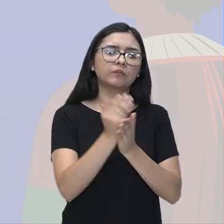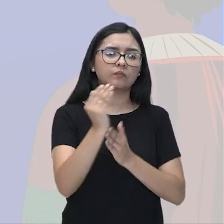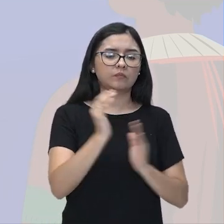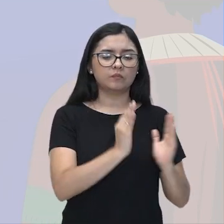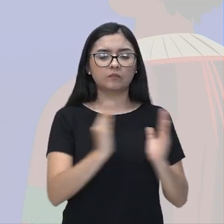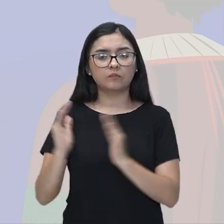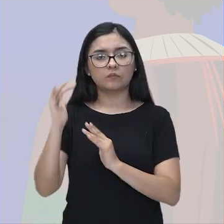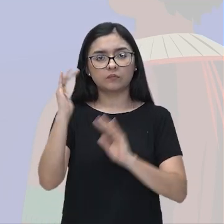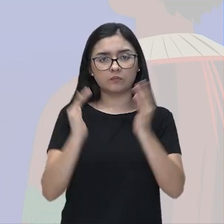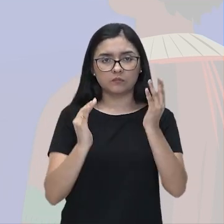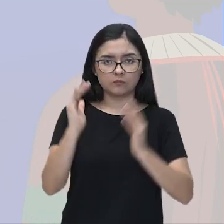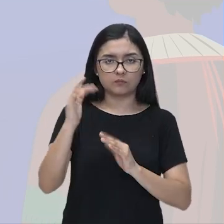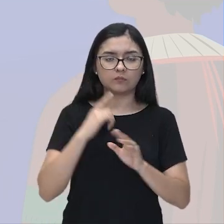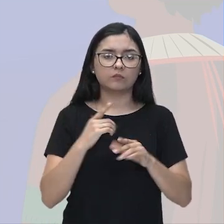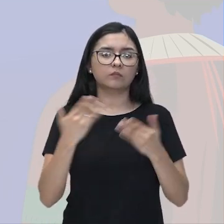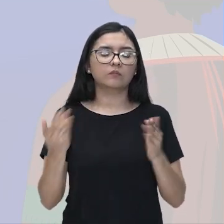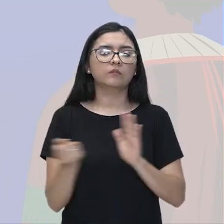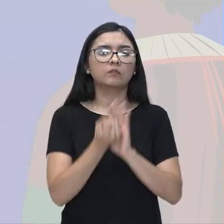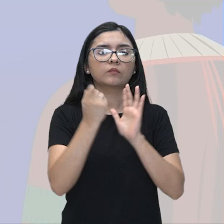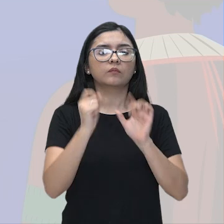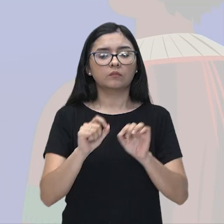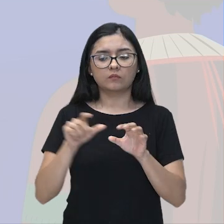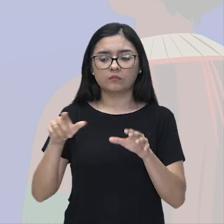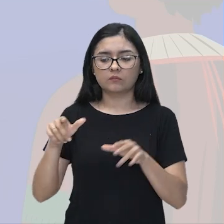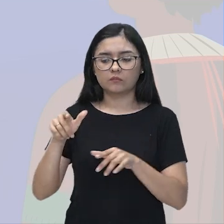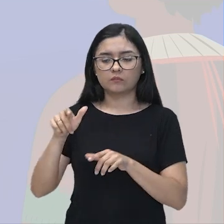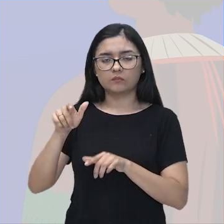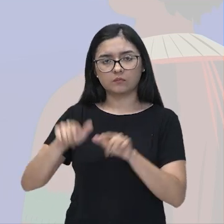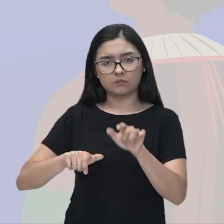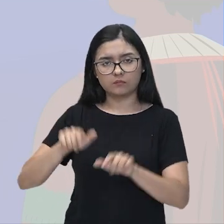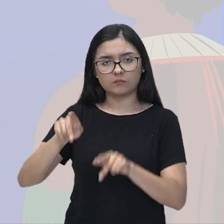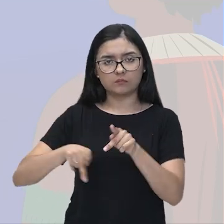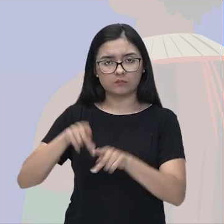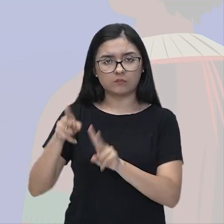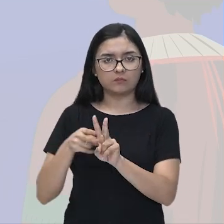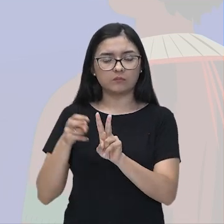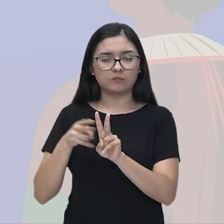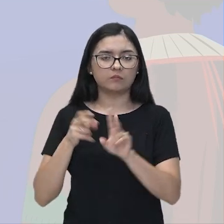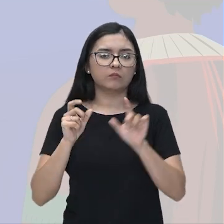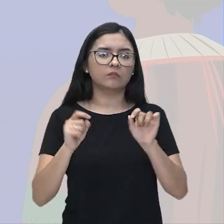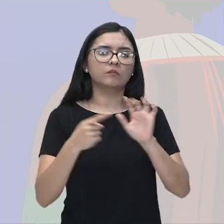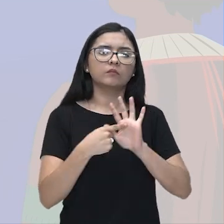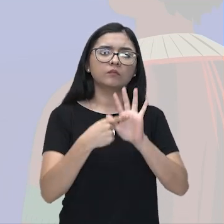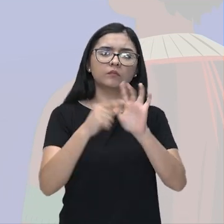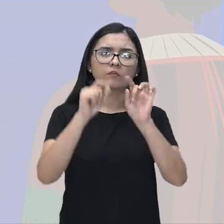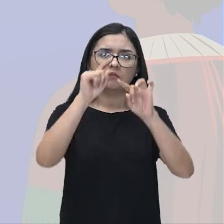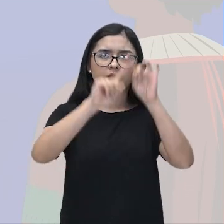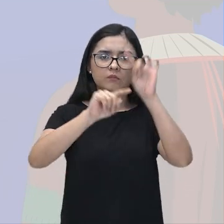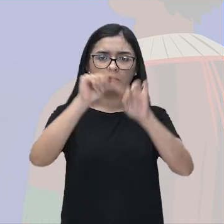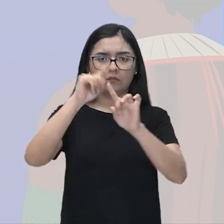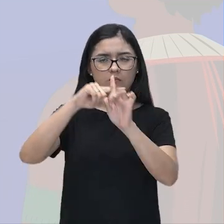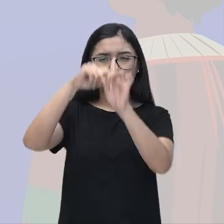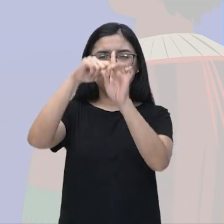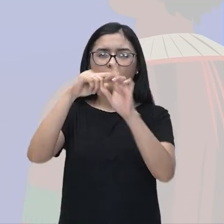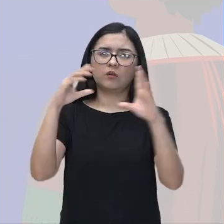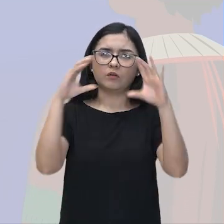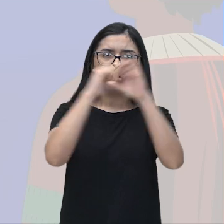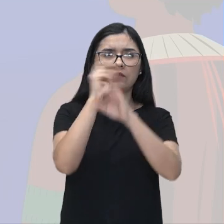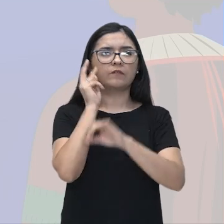estação do ano é determinado pelos tupis-guaranis, considerando a posição da cruz ao anoitecer.